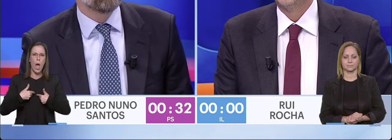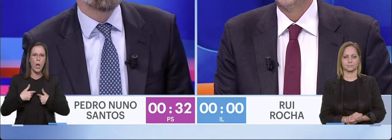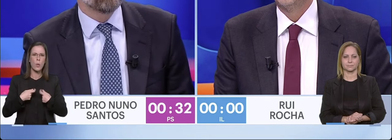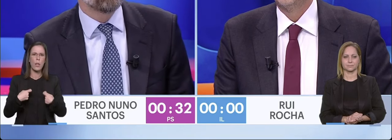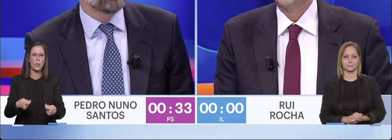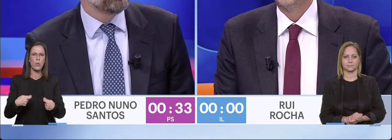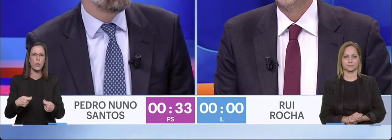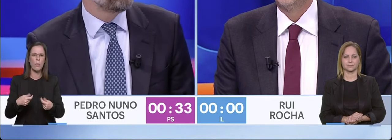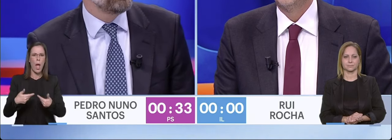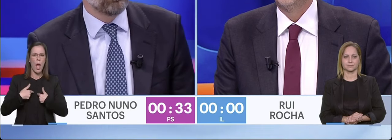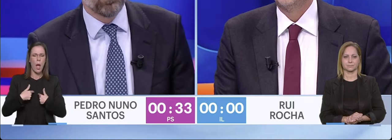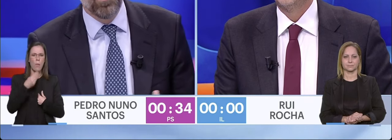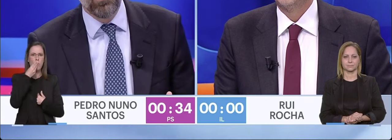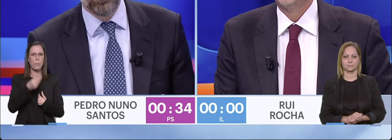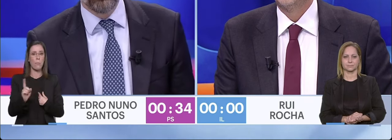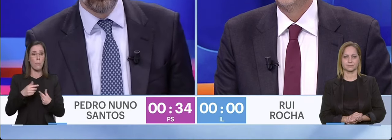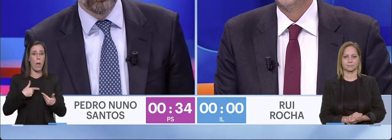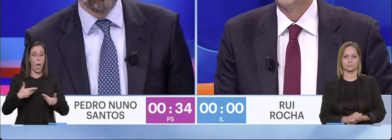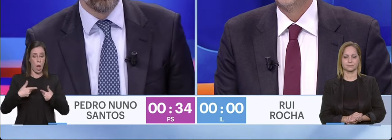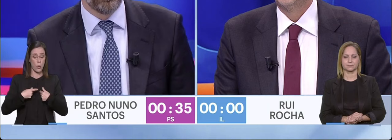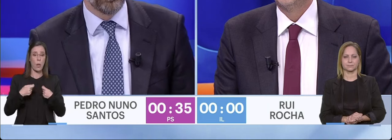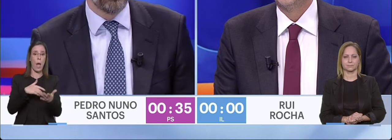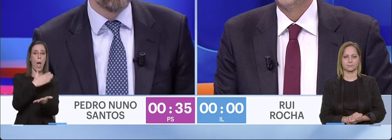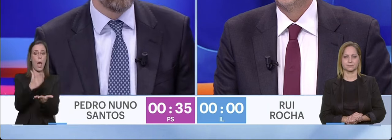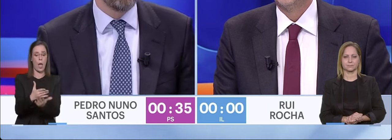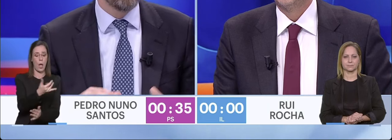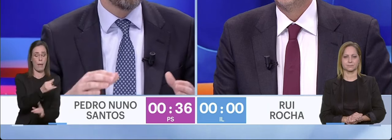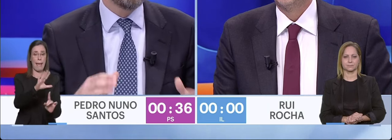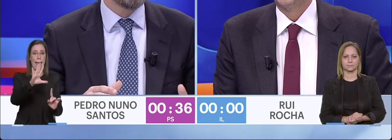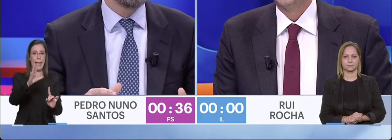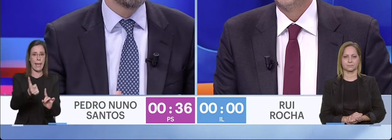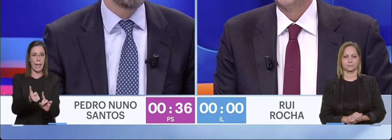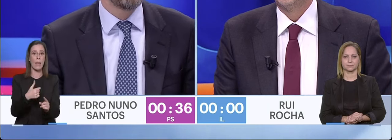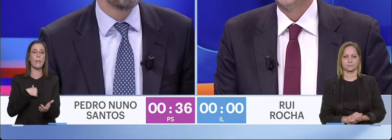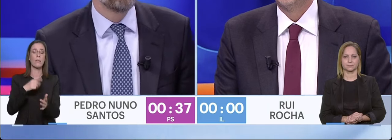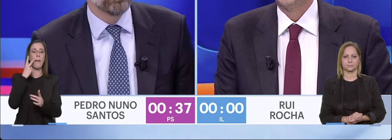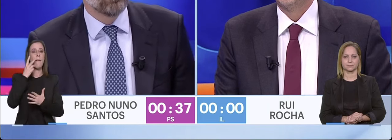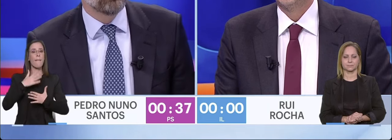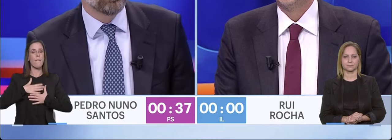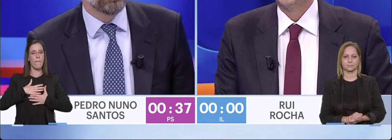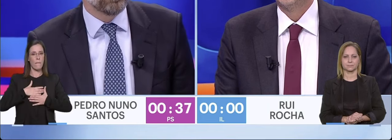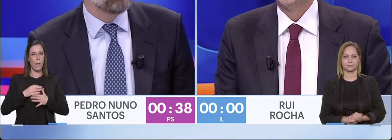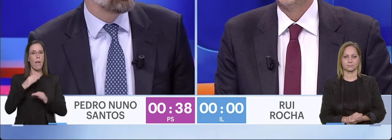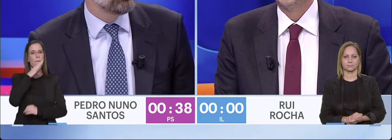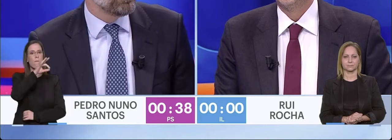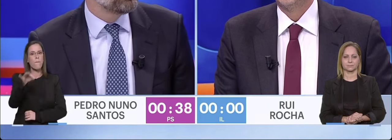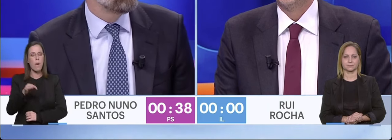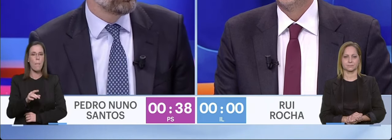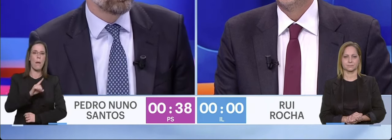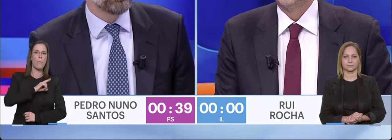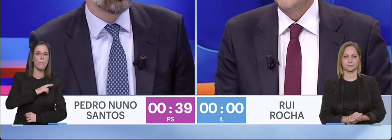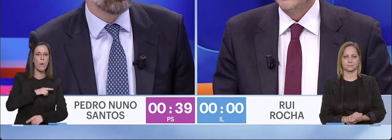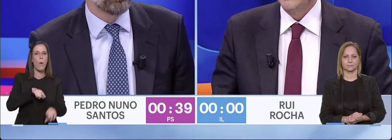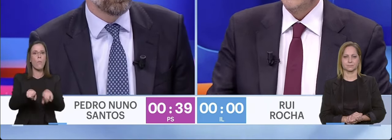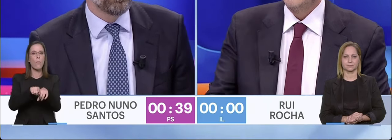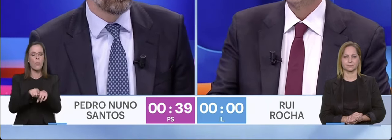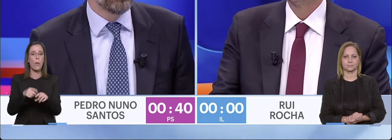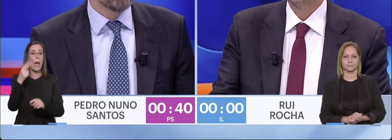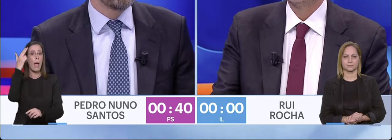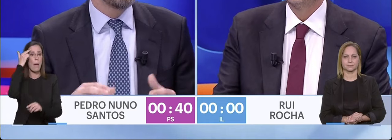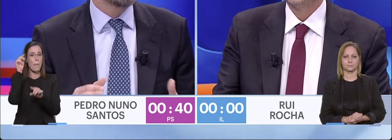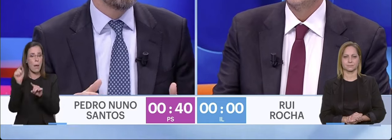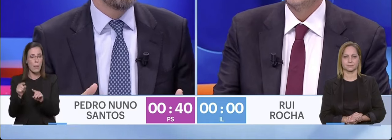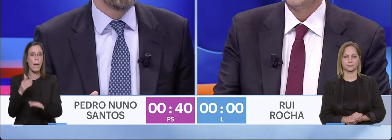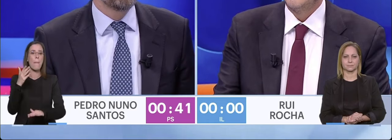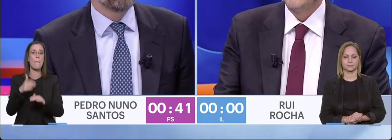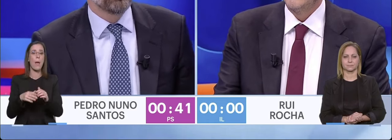custo de forma indevida eu recebi ajudas de custo até 2015 tinha o meu centro da minha vida familiar pessoal e política em sejão da Madeira